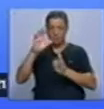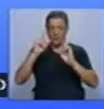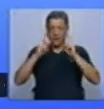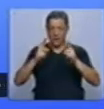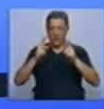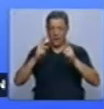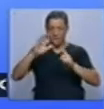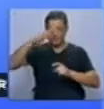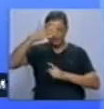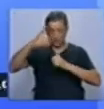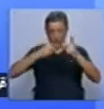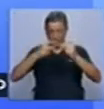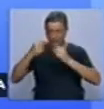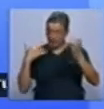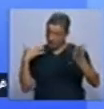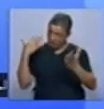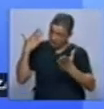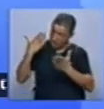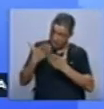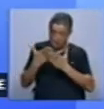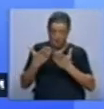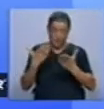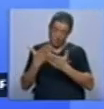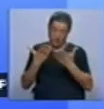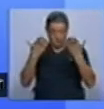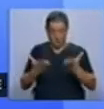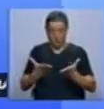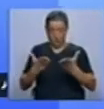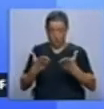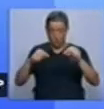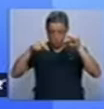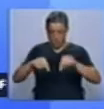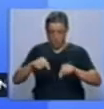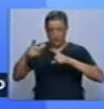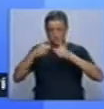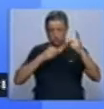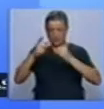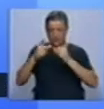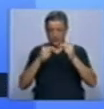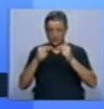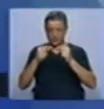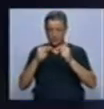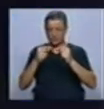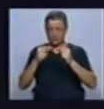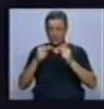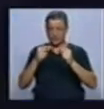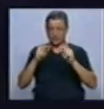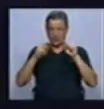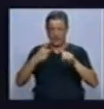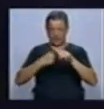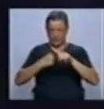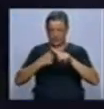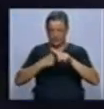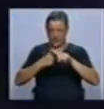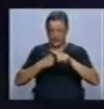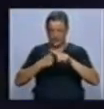desde as primeiras estrelas até às estrelas que nós temos precisamente hoje. E, portanto, é sempre particularmente interessante quando